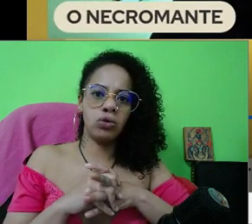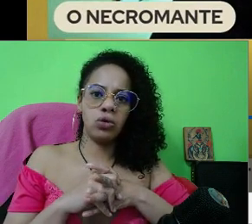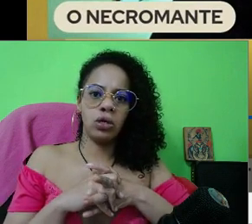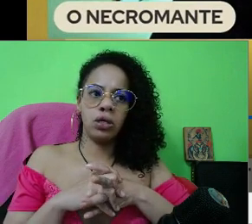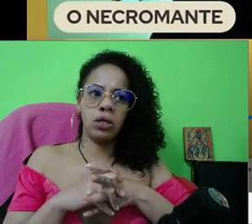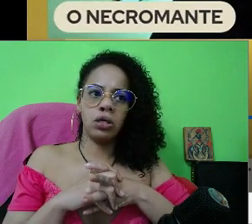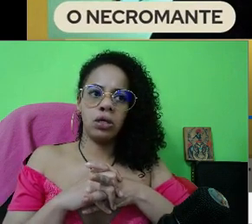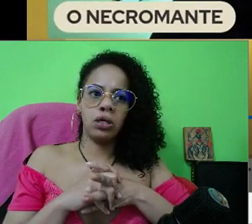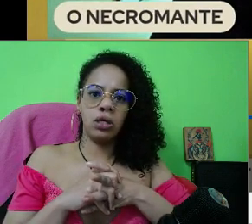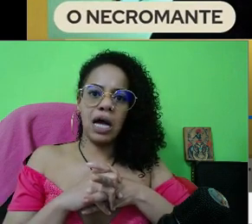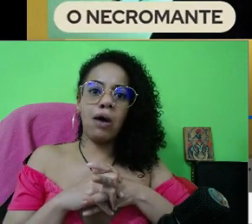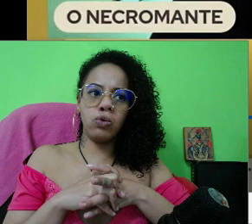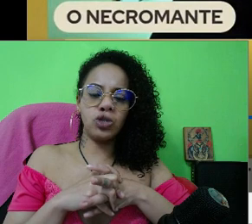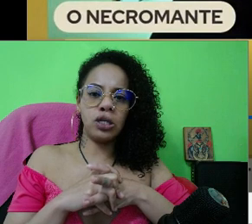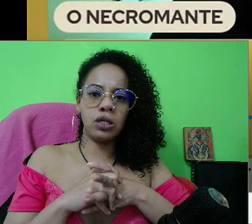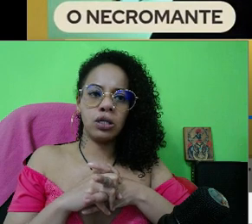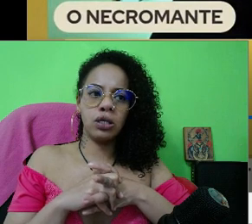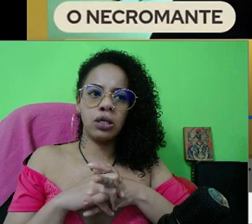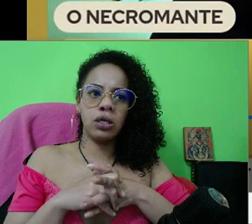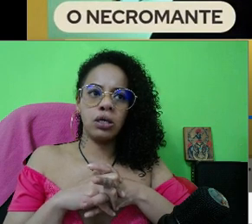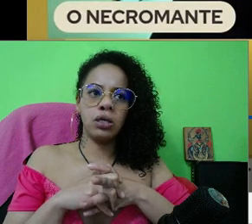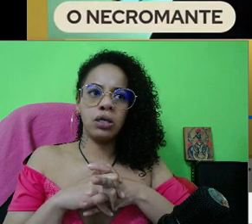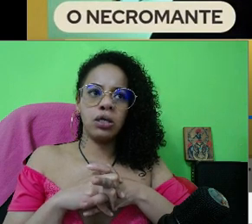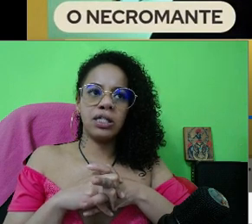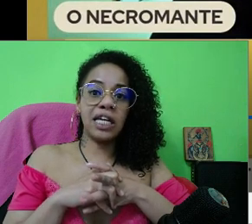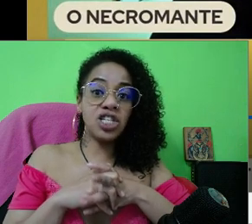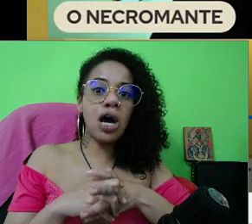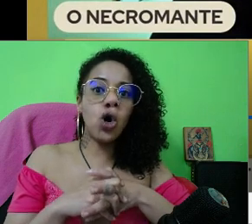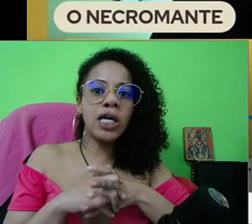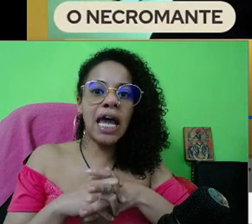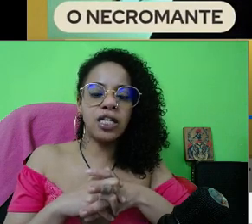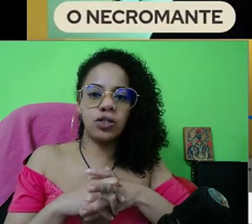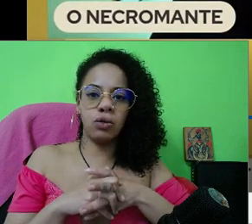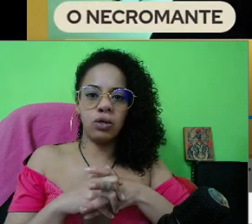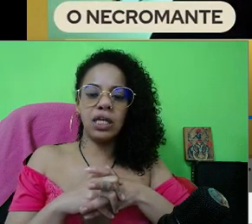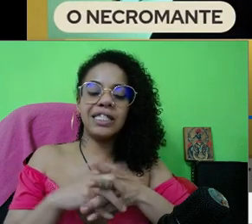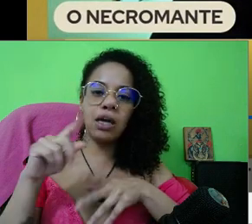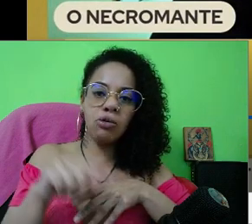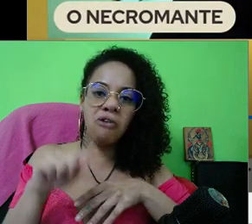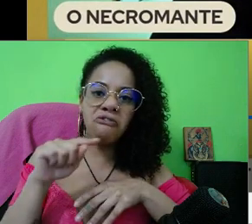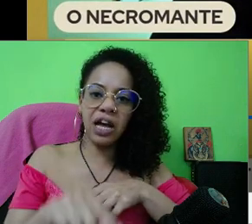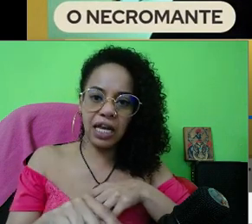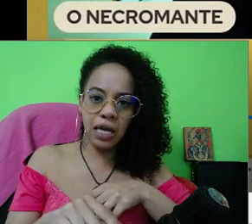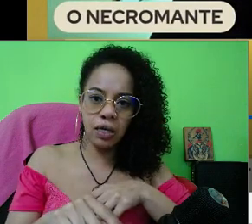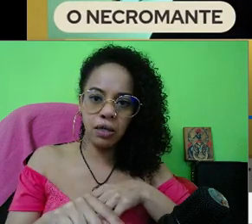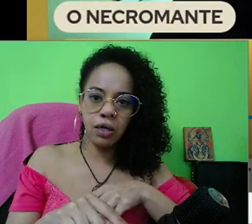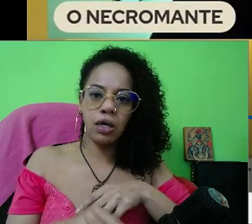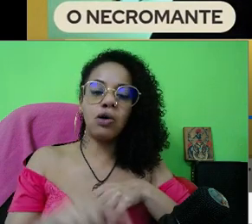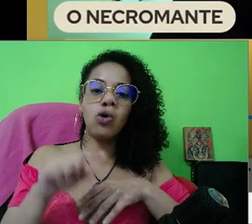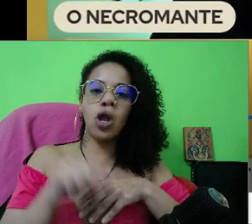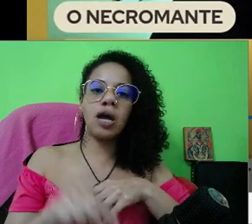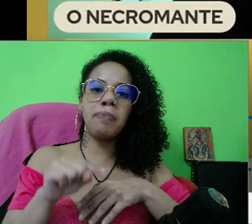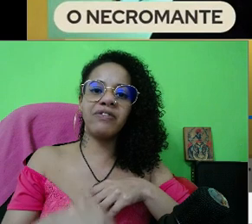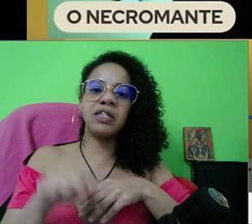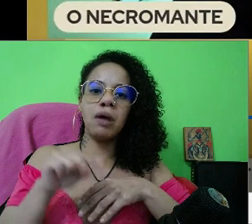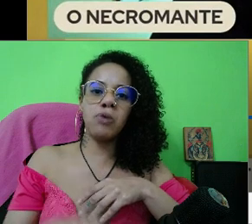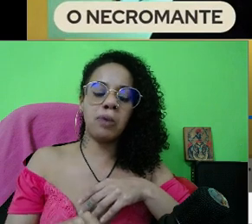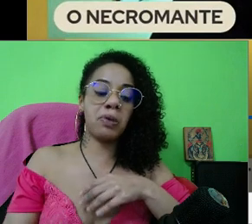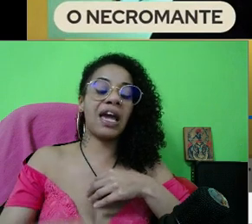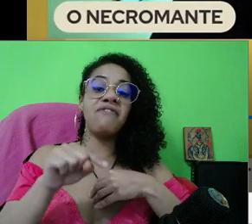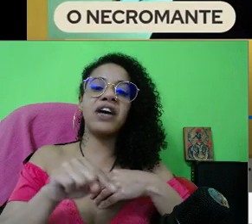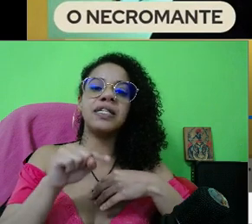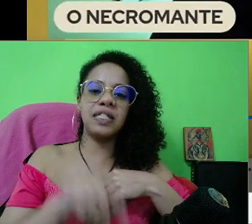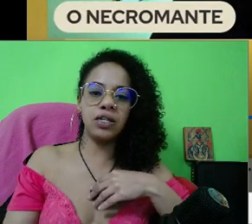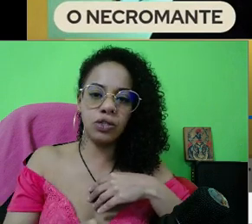isso aonde Seja honesto e se eu não falei não coloque palavras